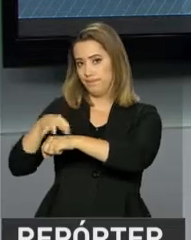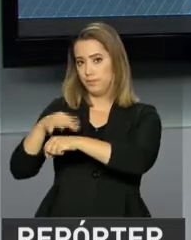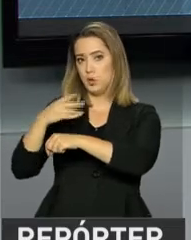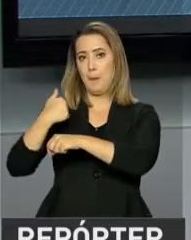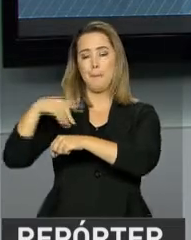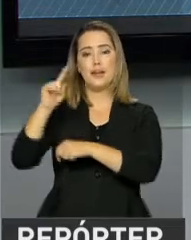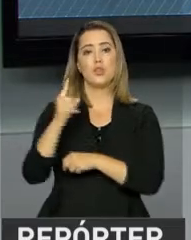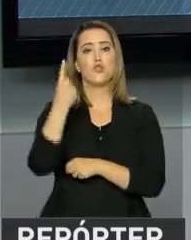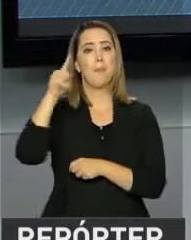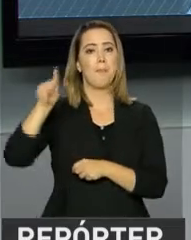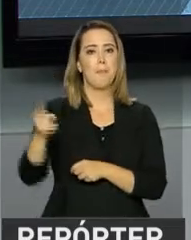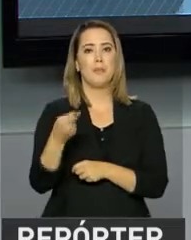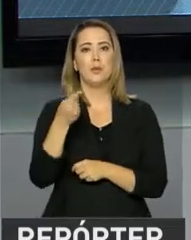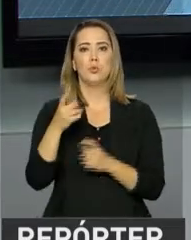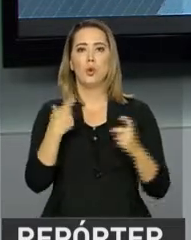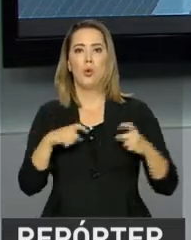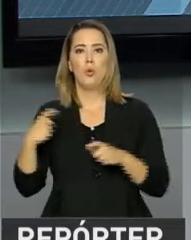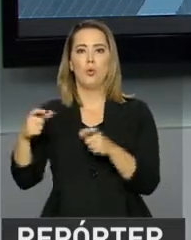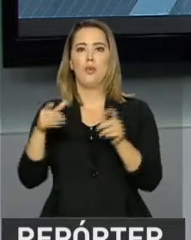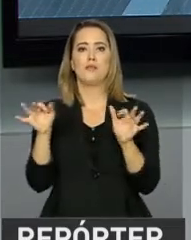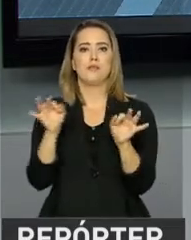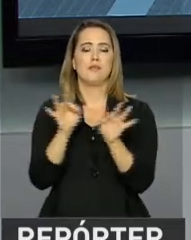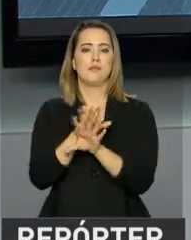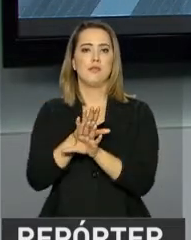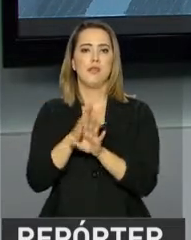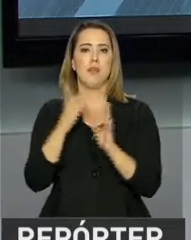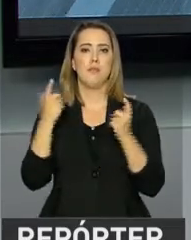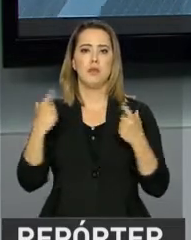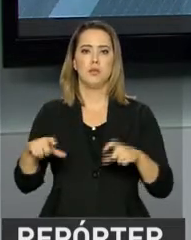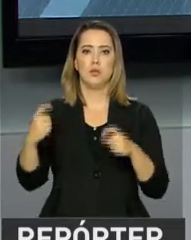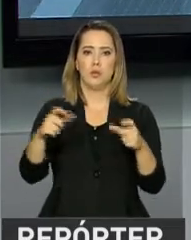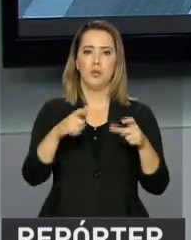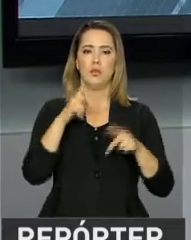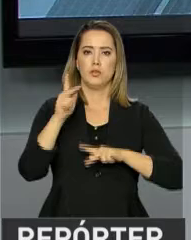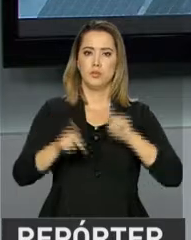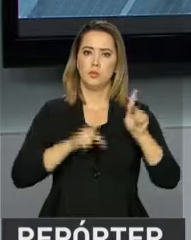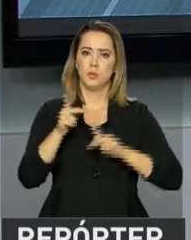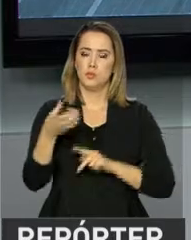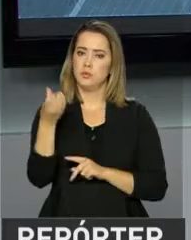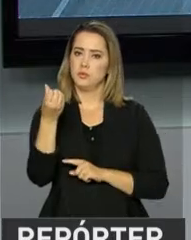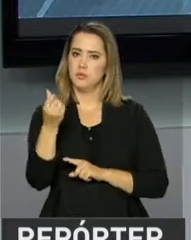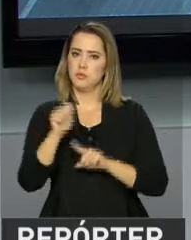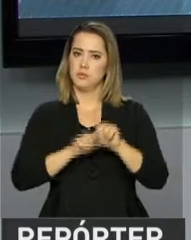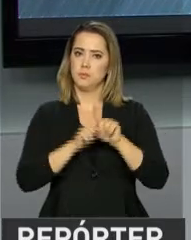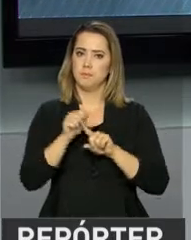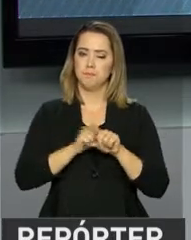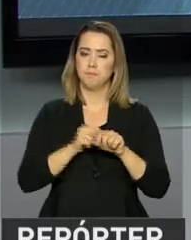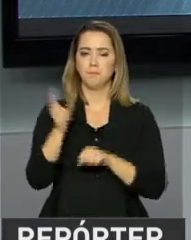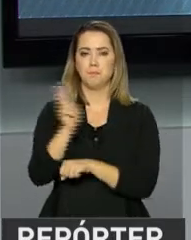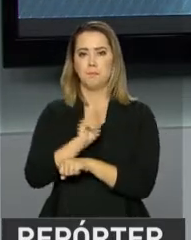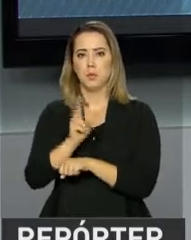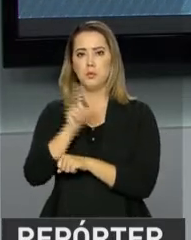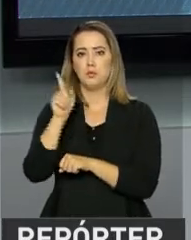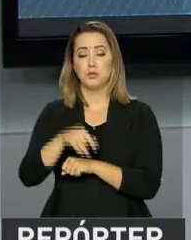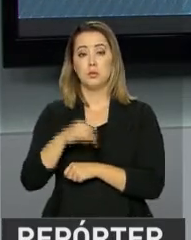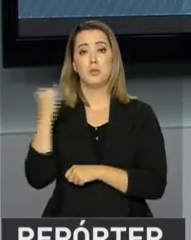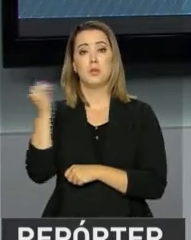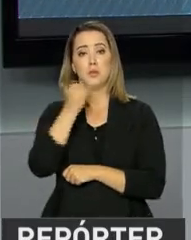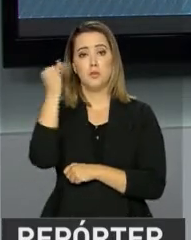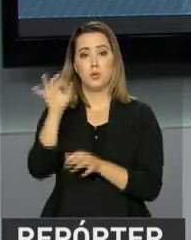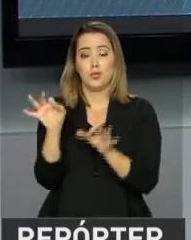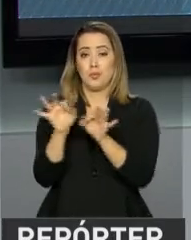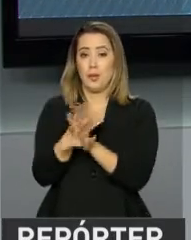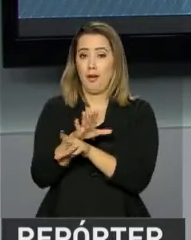mil focos foram eliminados em prédios públicos nos últimos seis meses o monitoramento é uma arma importante para acabar com o mosquito